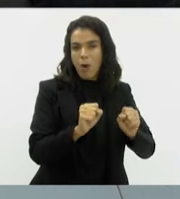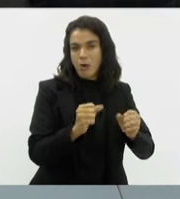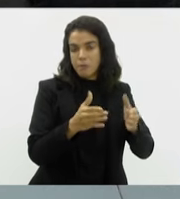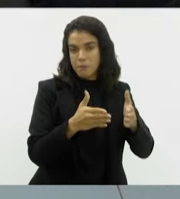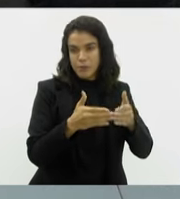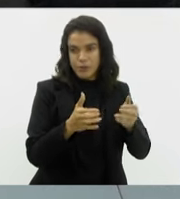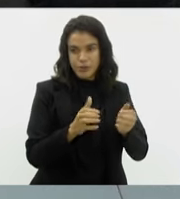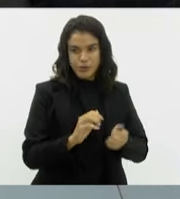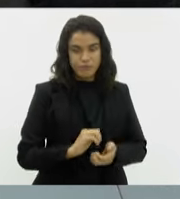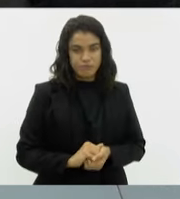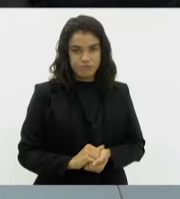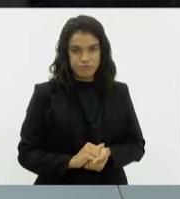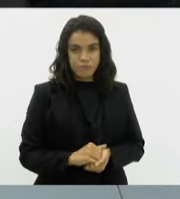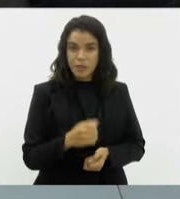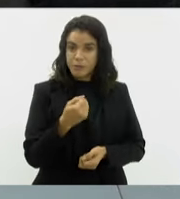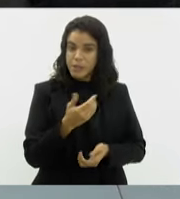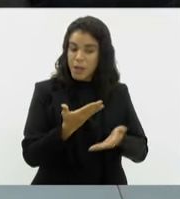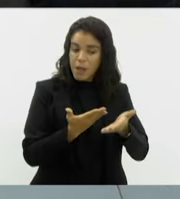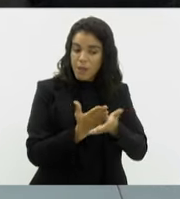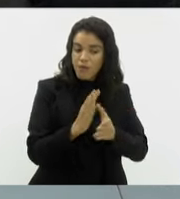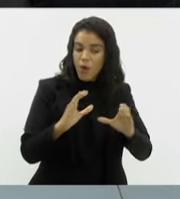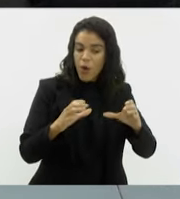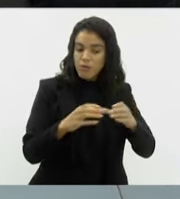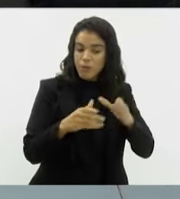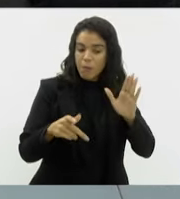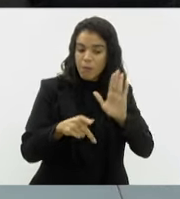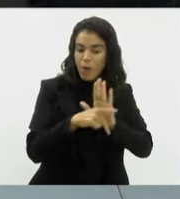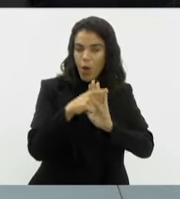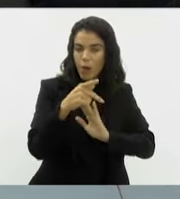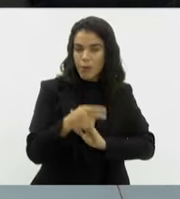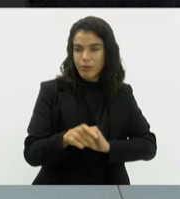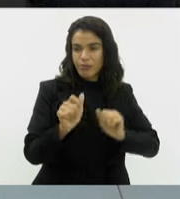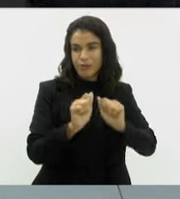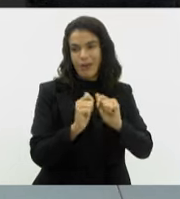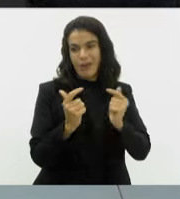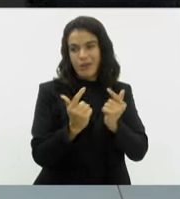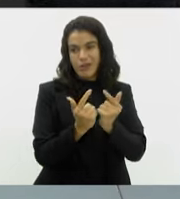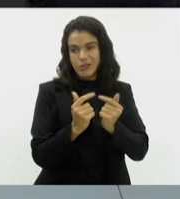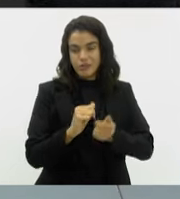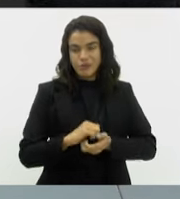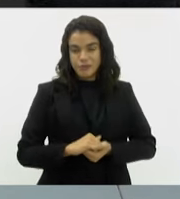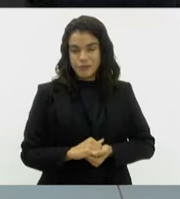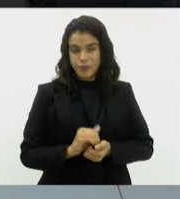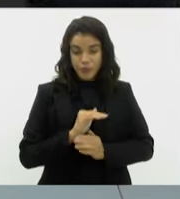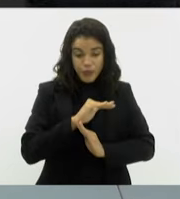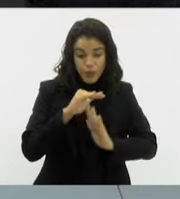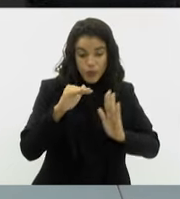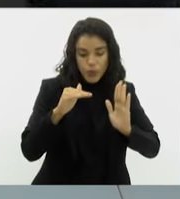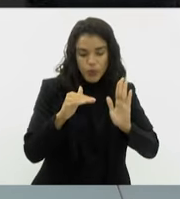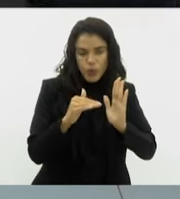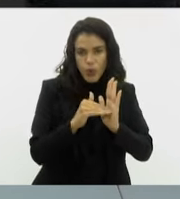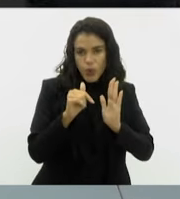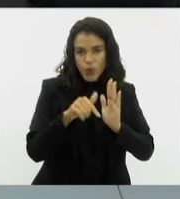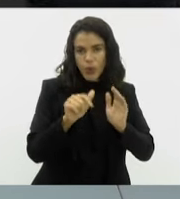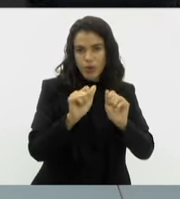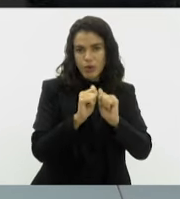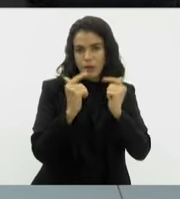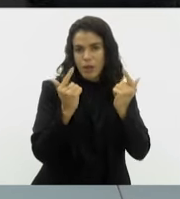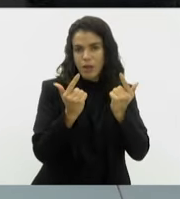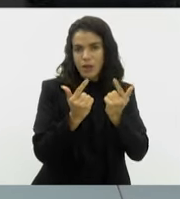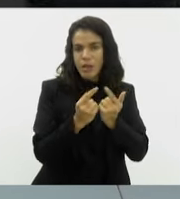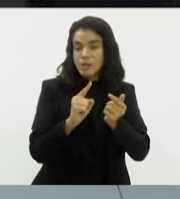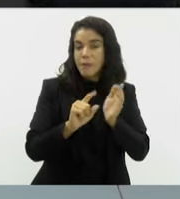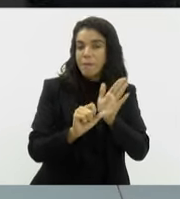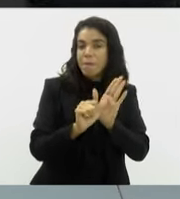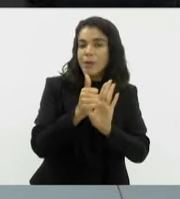aprovada por uma comissão da casa. E como tudo que passa na casa, a porta de